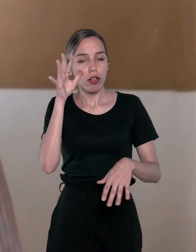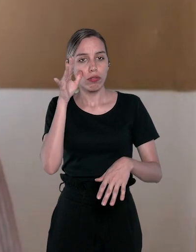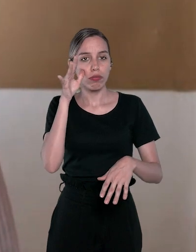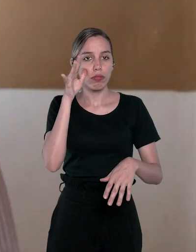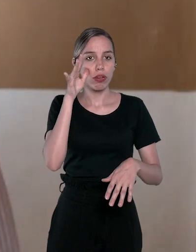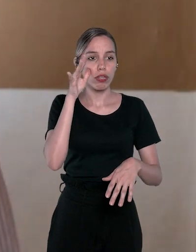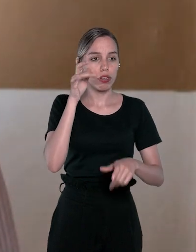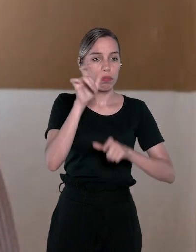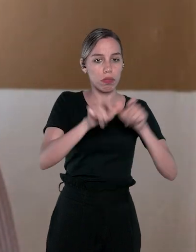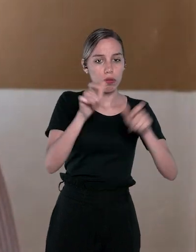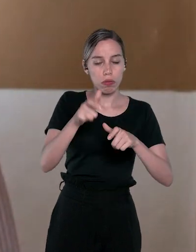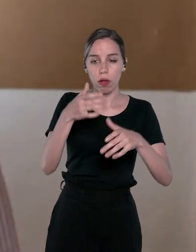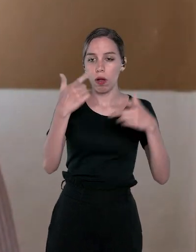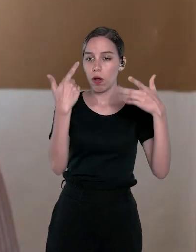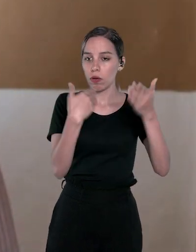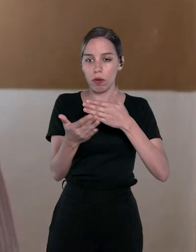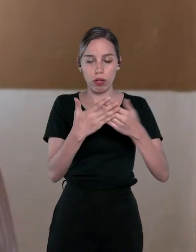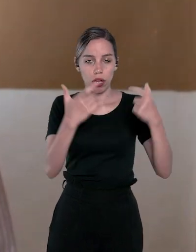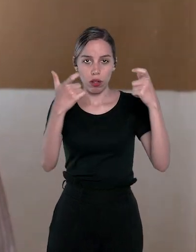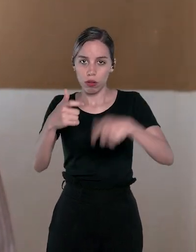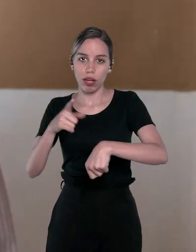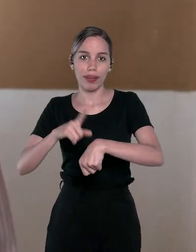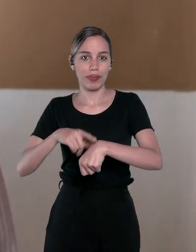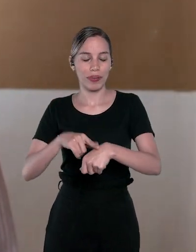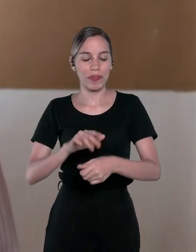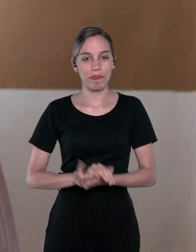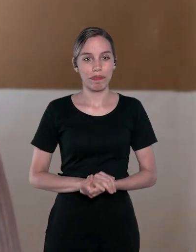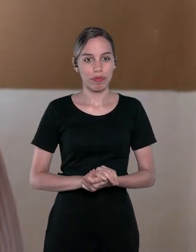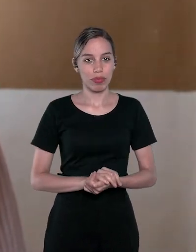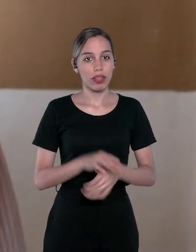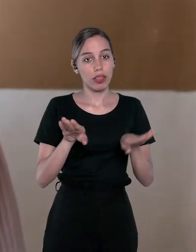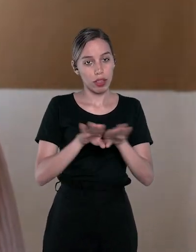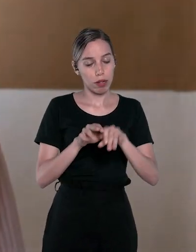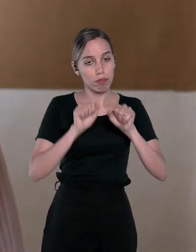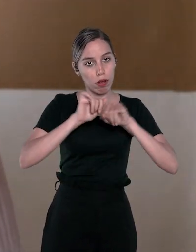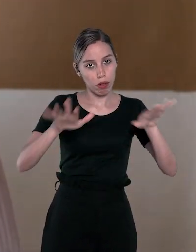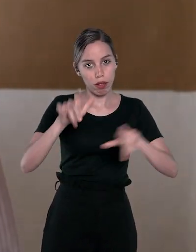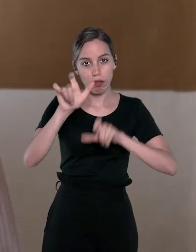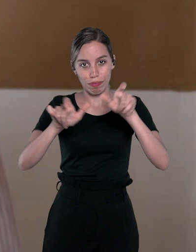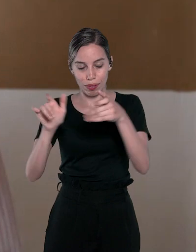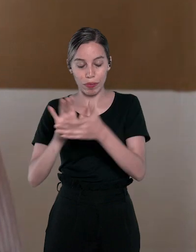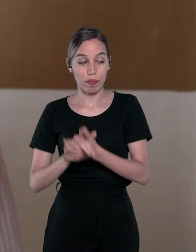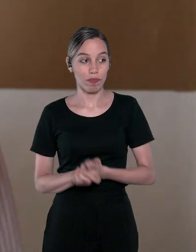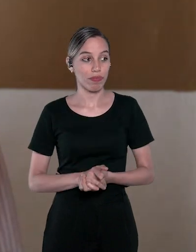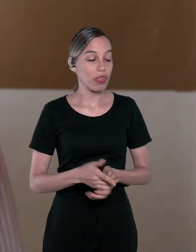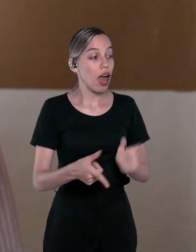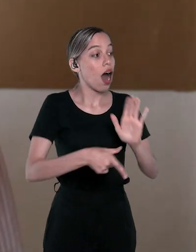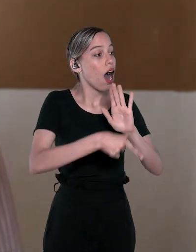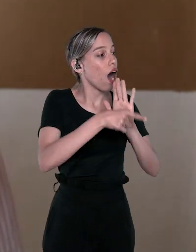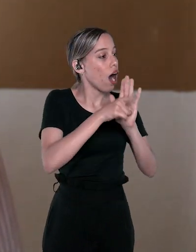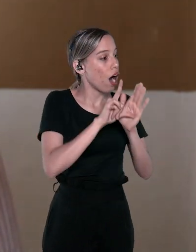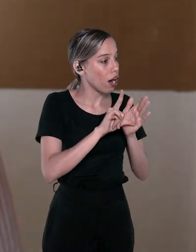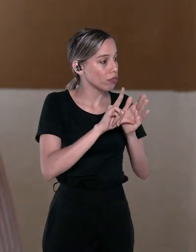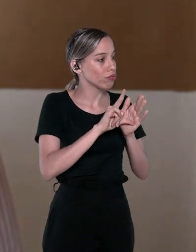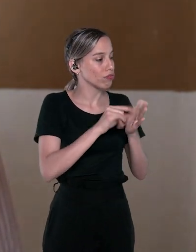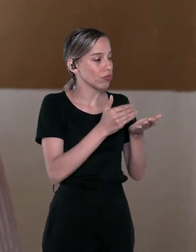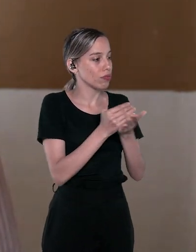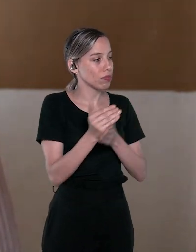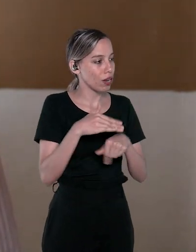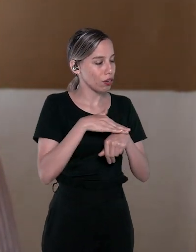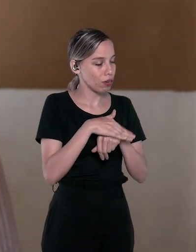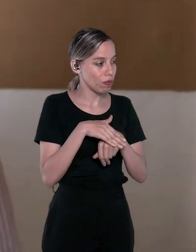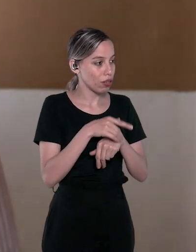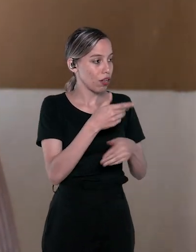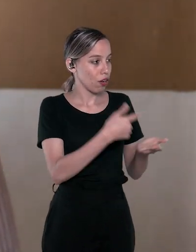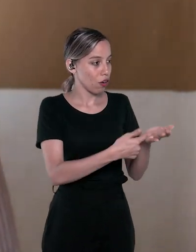quiser e compartilhar com os amigos também. Regis, antes da gente iniciar a nossa conversa, eu quero te convidar